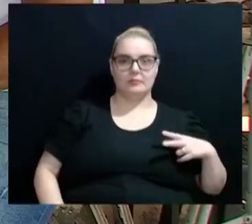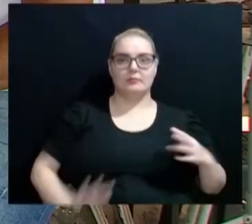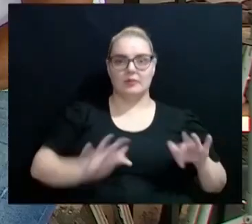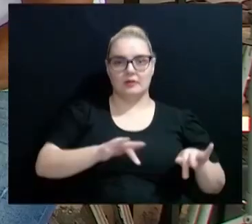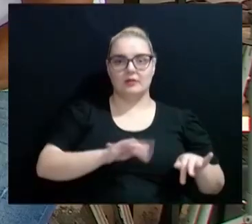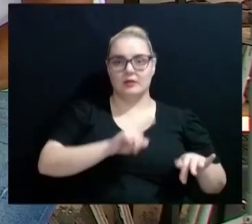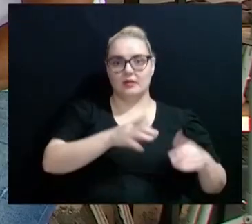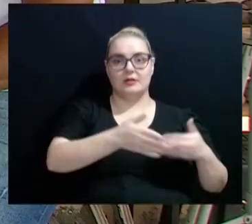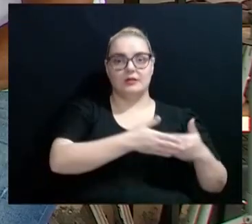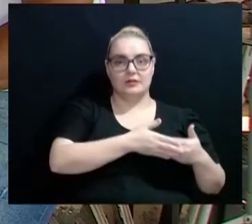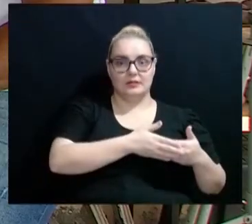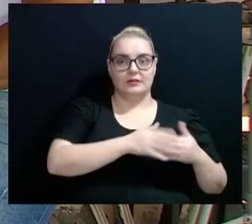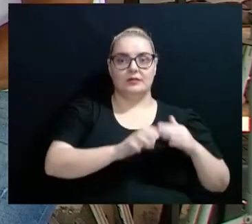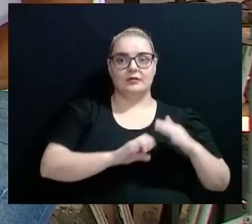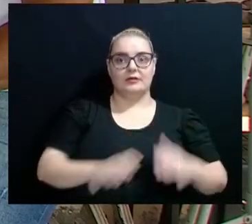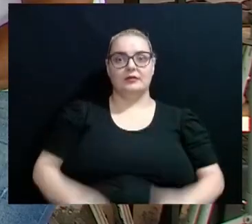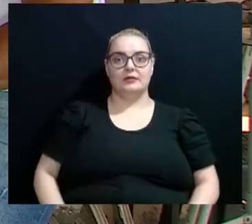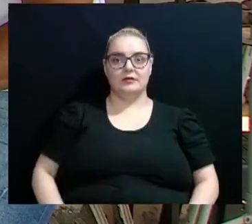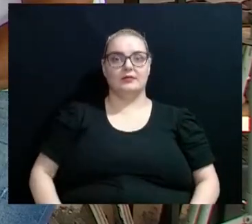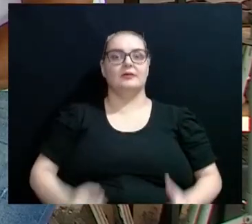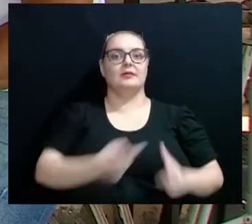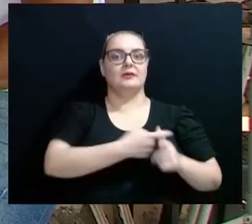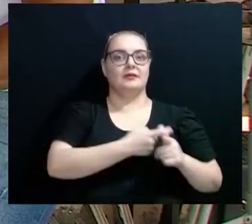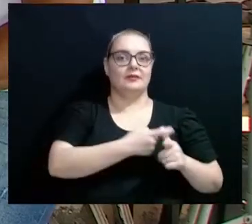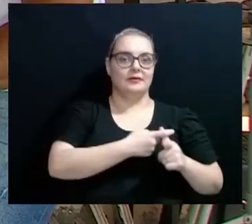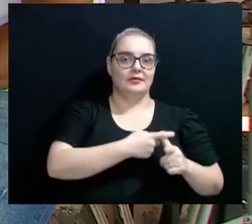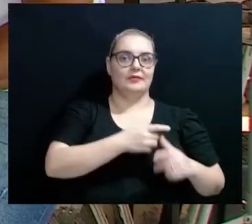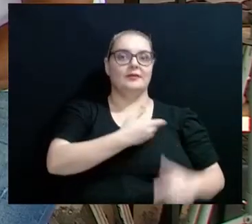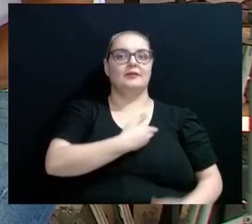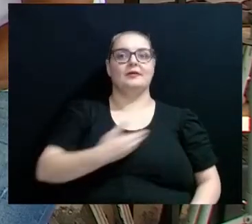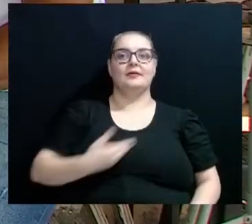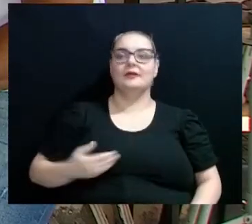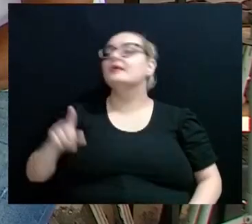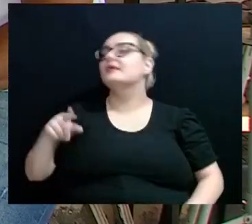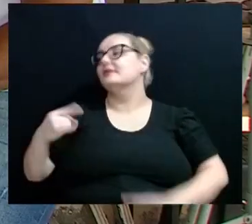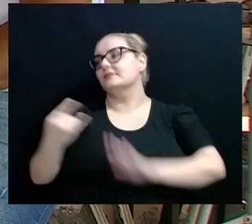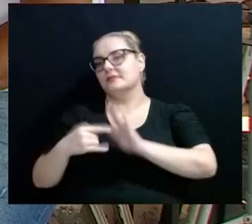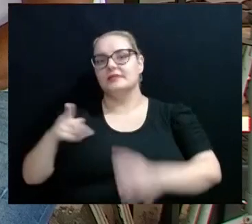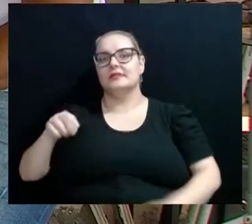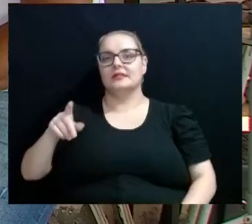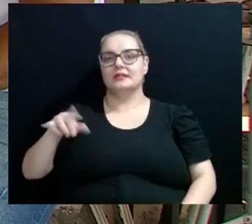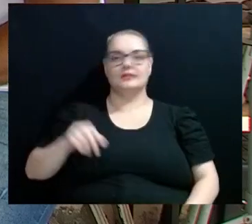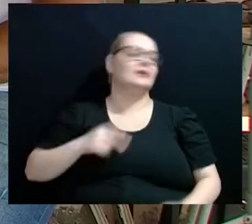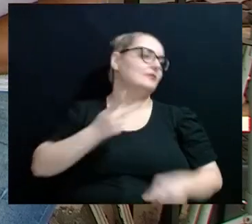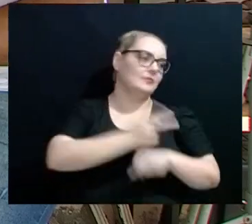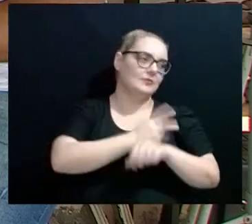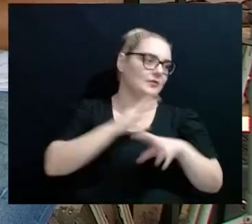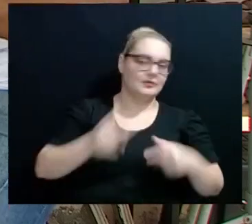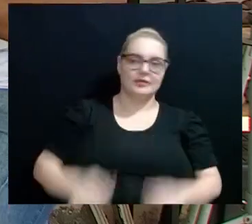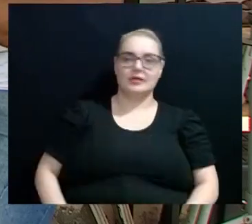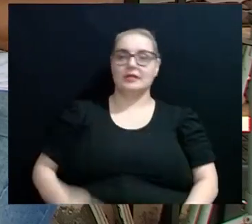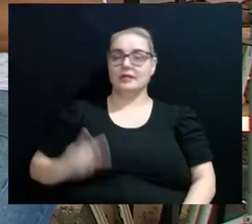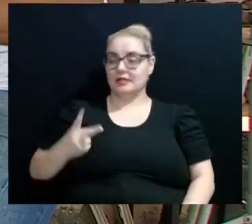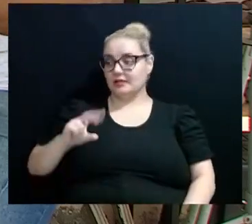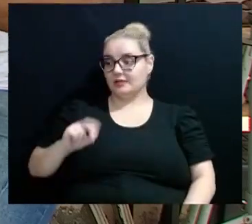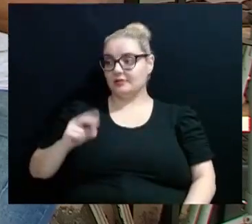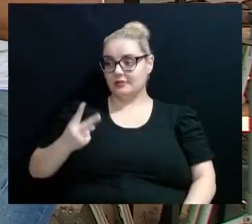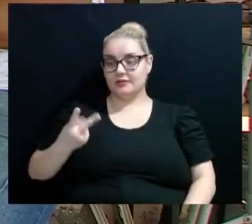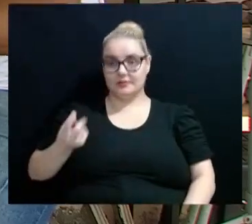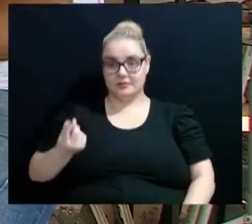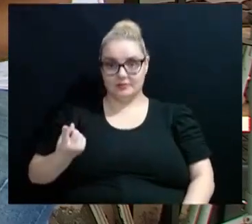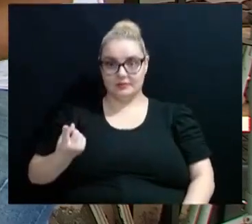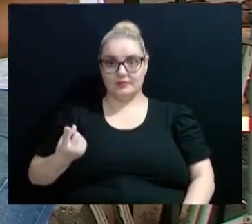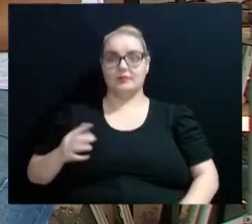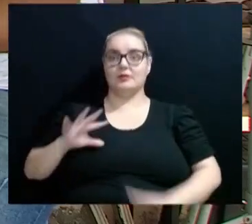como se diz, ele é ali particular, mas acaba esse serviço, a pessoa não fecha a empresa. Sim, não, aí você tá vai devendo acumulando, você porque está você não devendo entregou pro